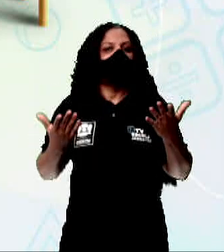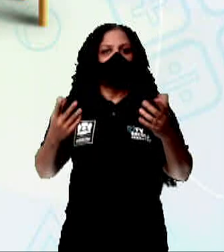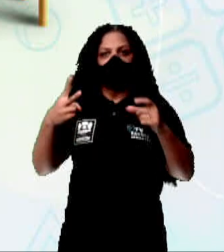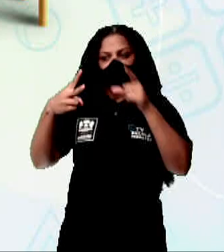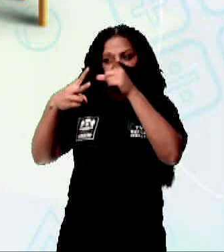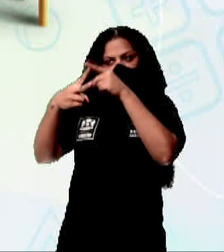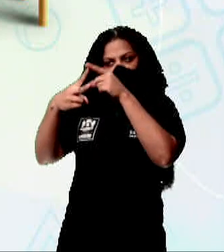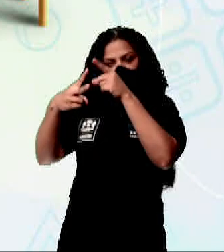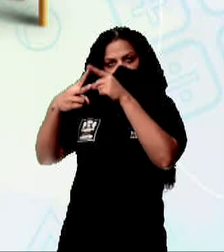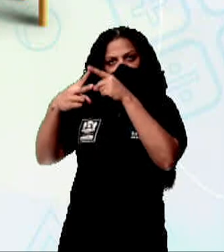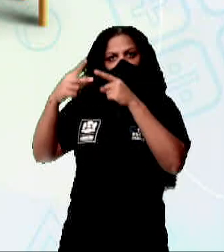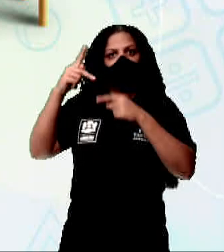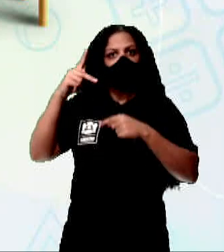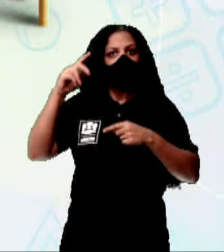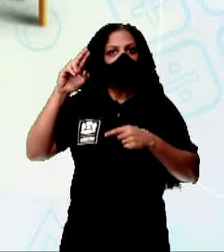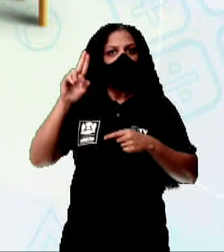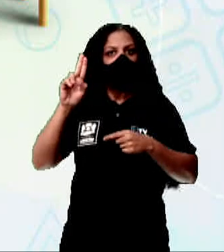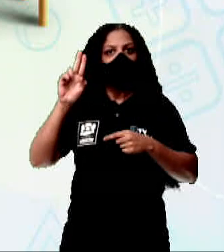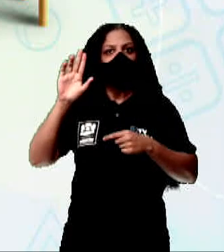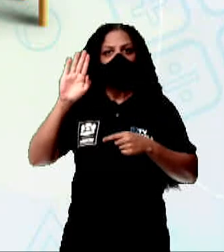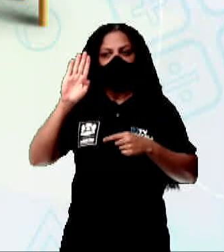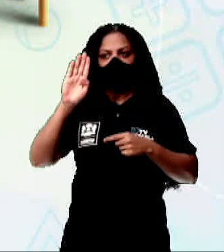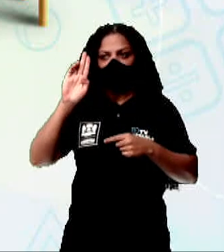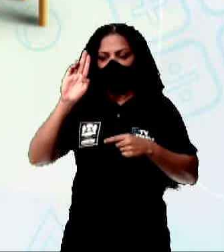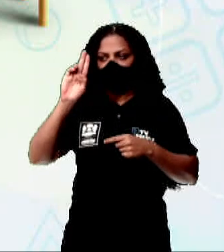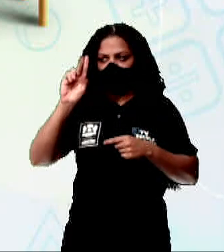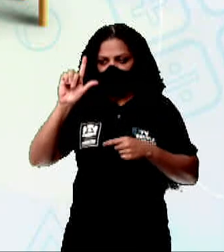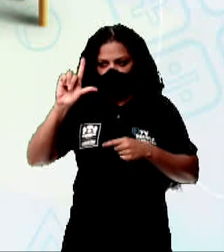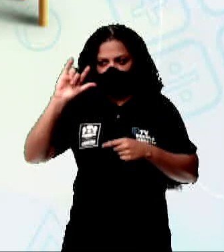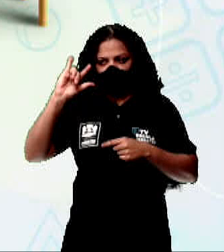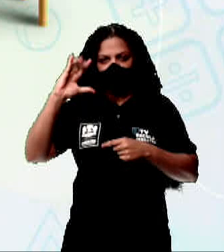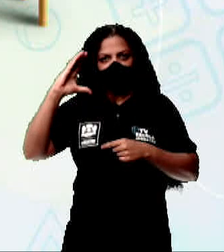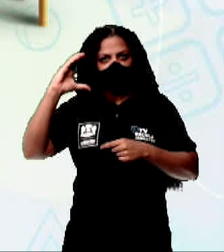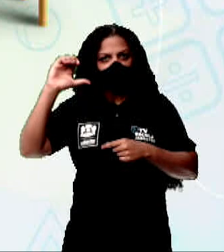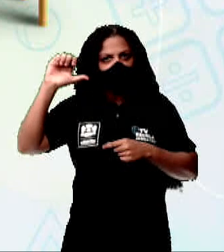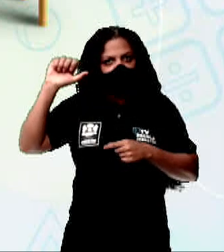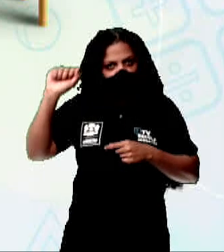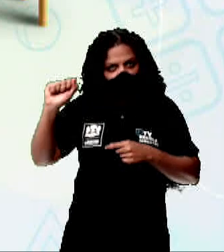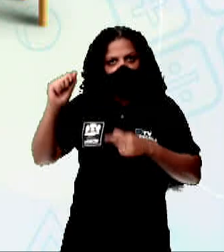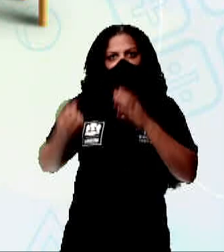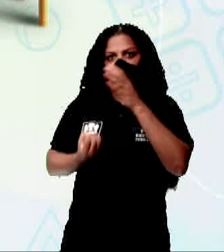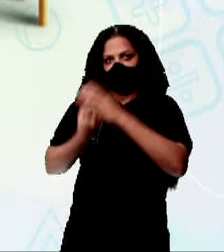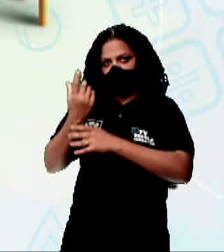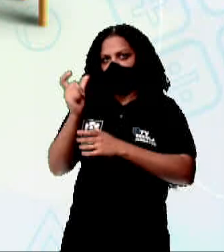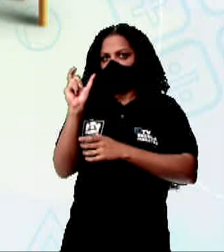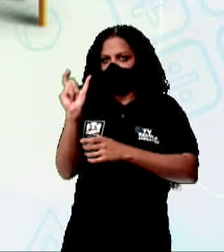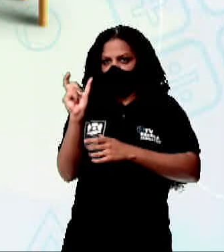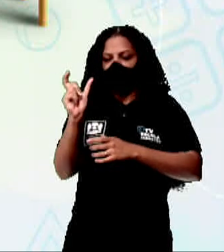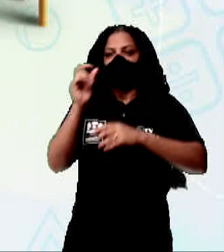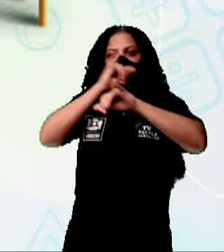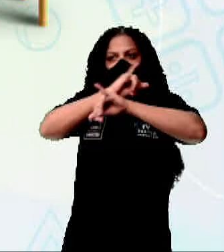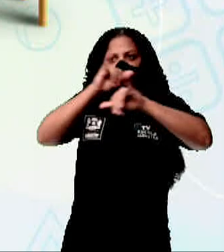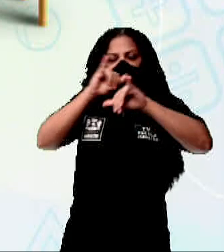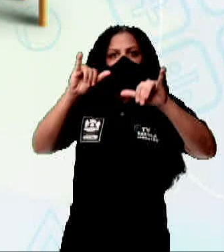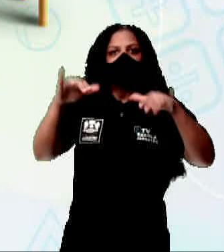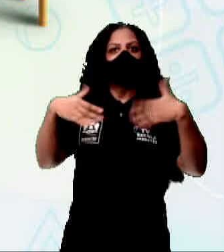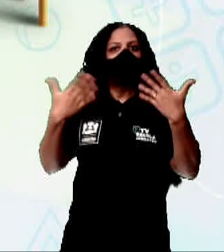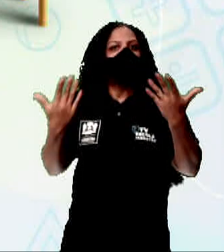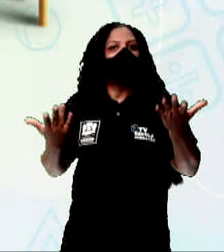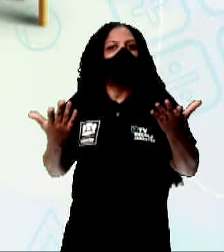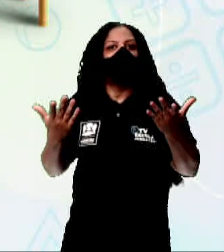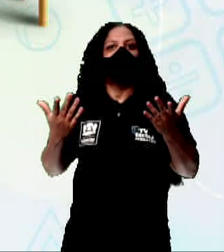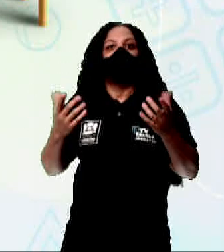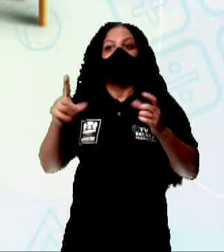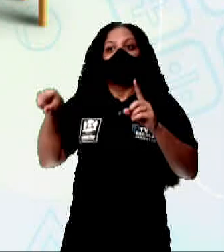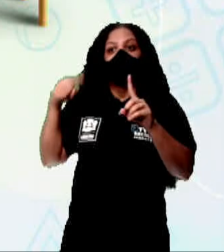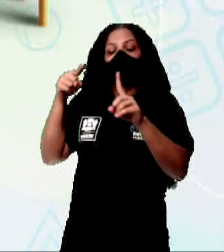né? Ele vem da palavra pública. É um gênero de natureza argumentativa, pois tenta persuadir, ou seja,